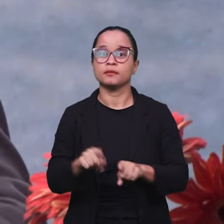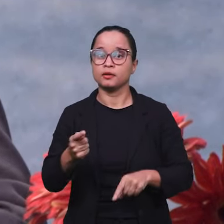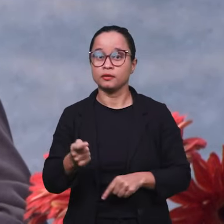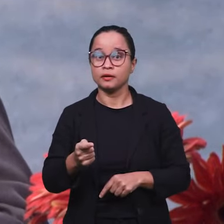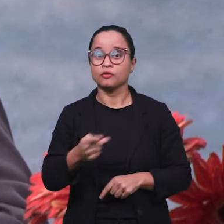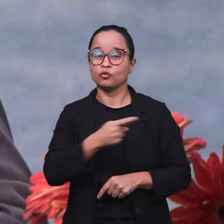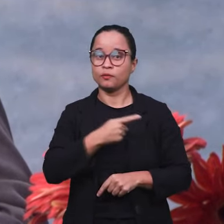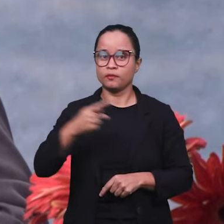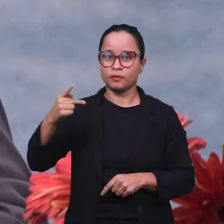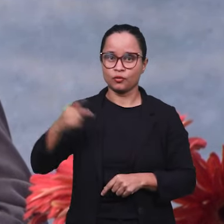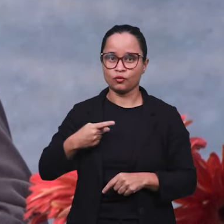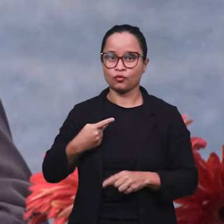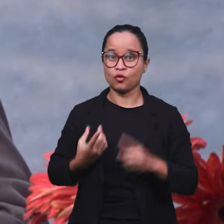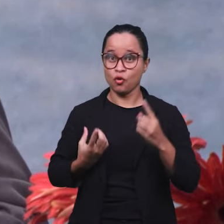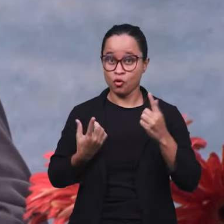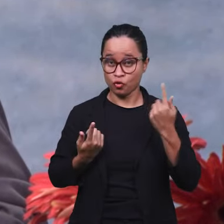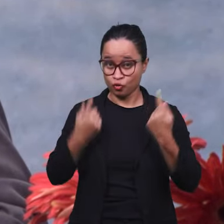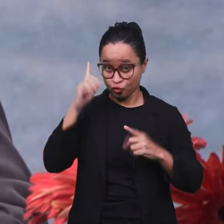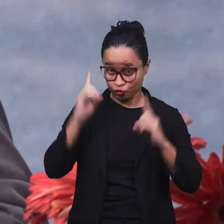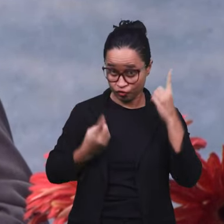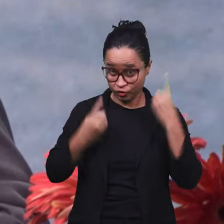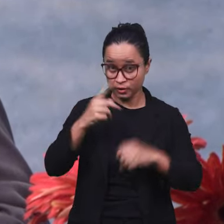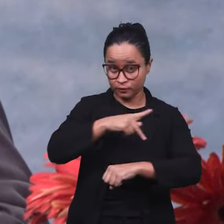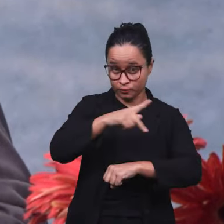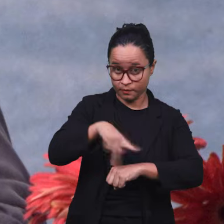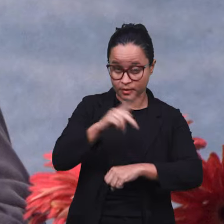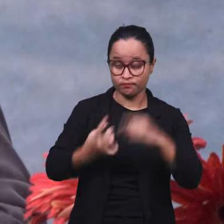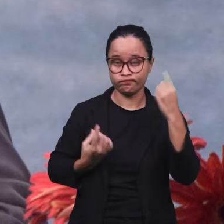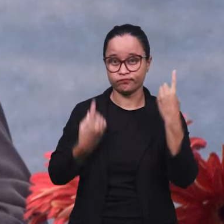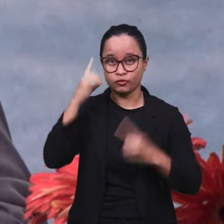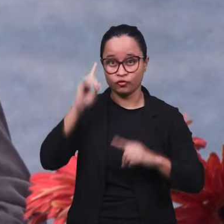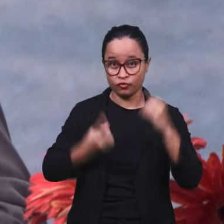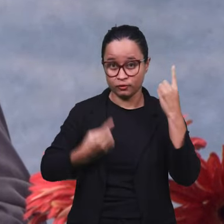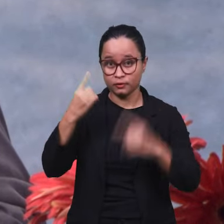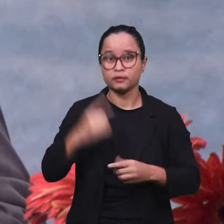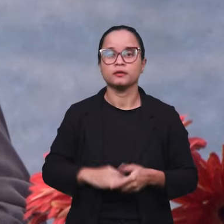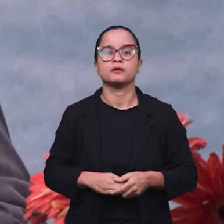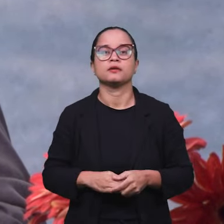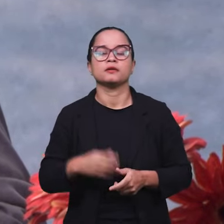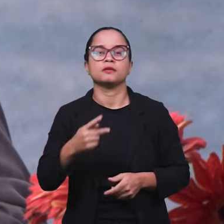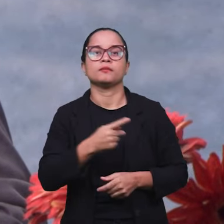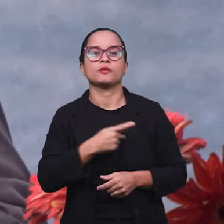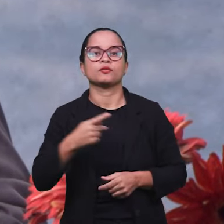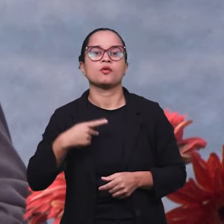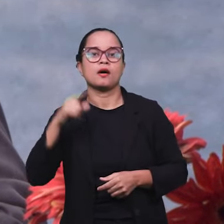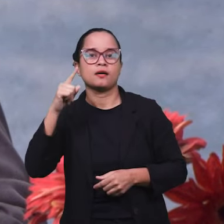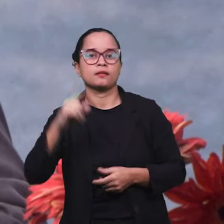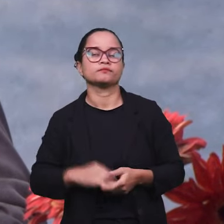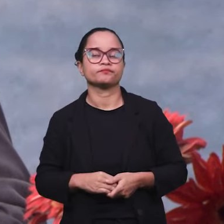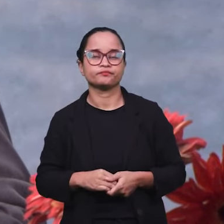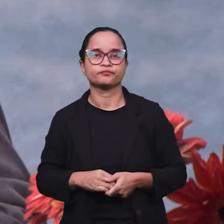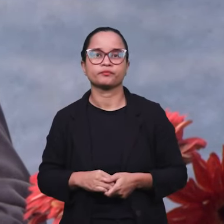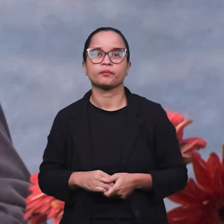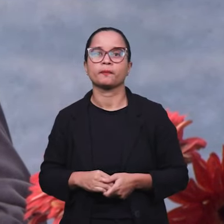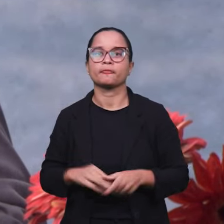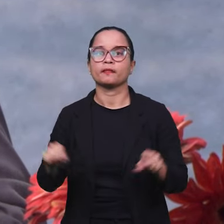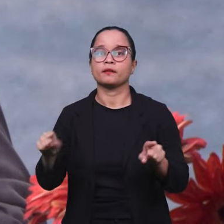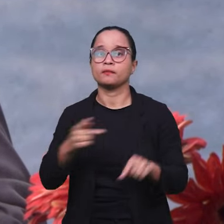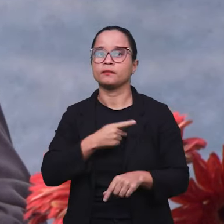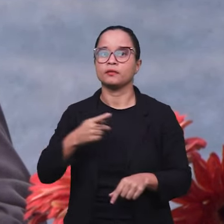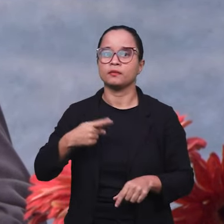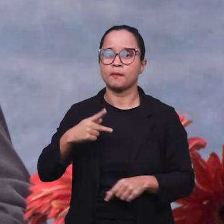temos uma participação de um pastor do Chile, da cidade de Santiago do Chile. Ele é pastor da igreja do bairro Quinta Normal,